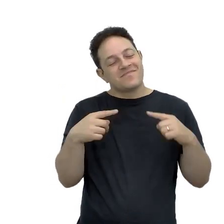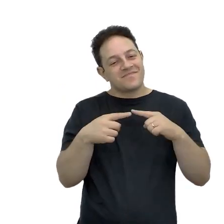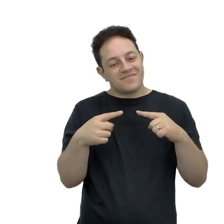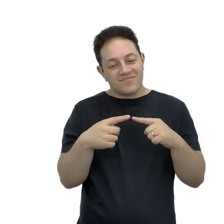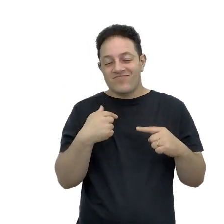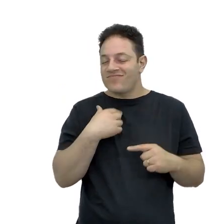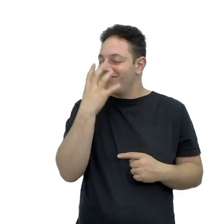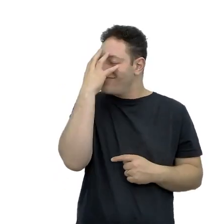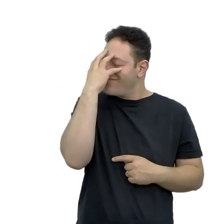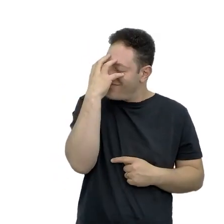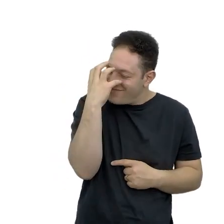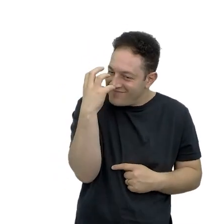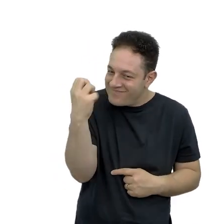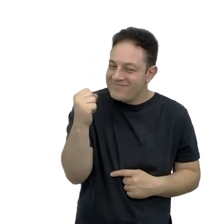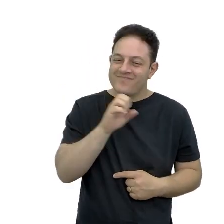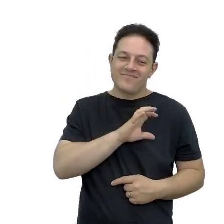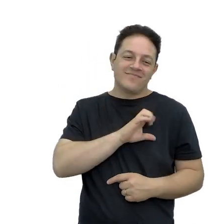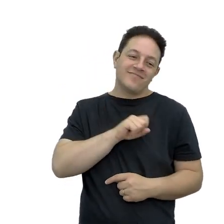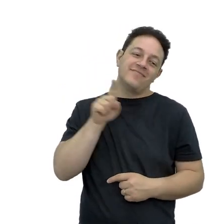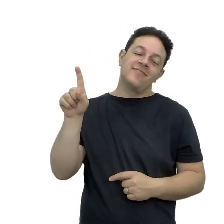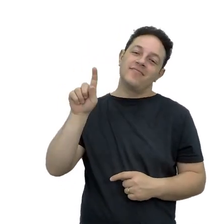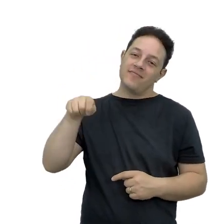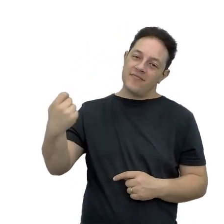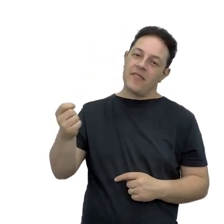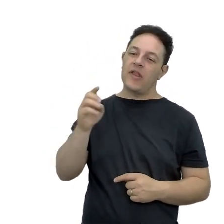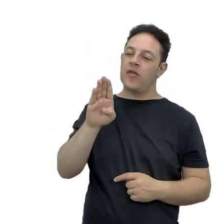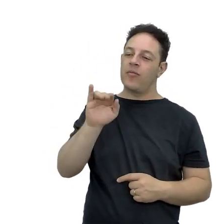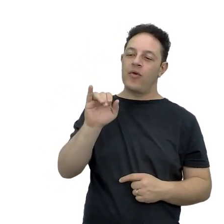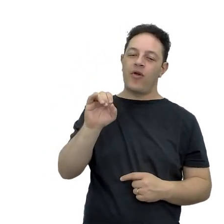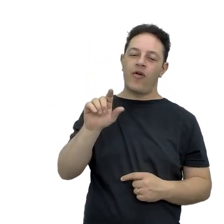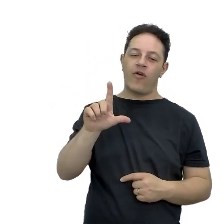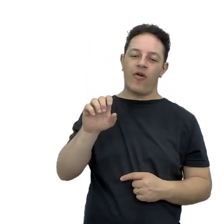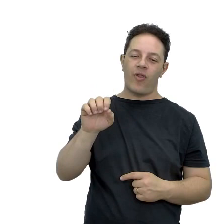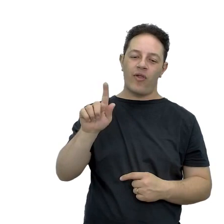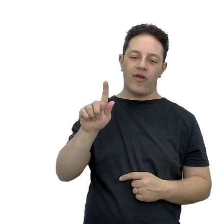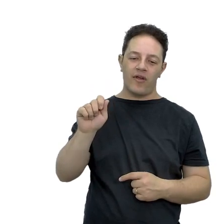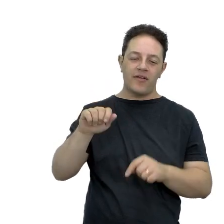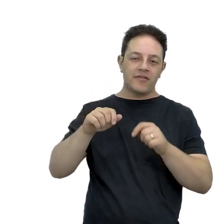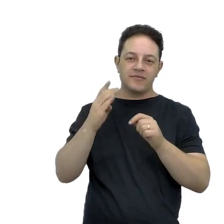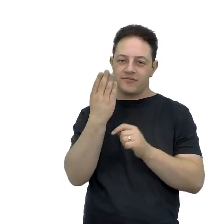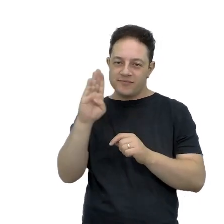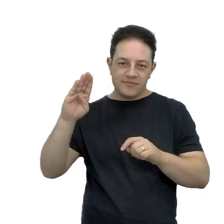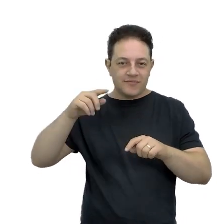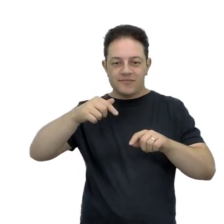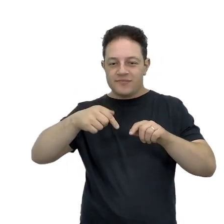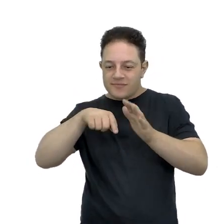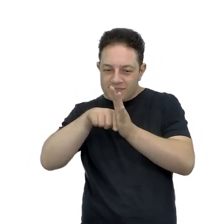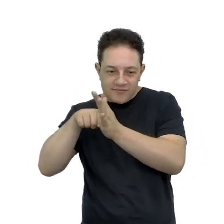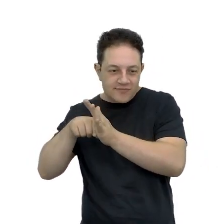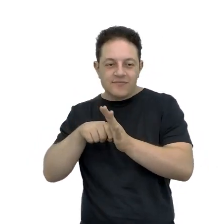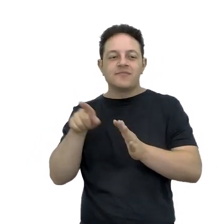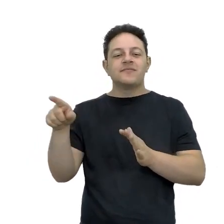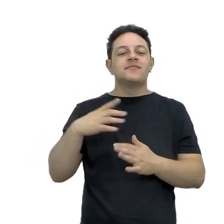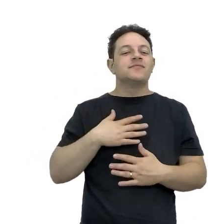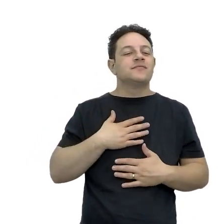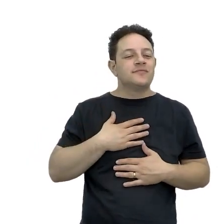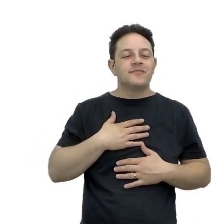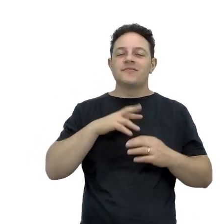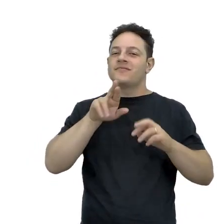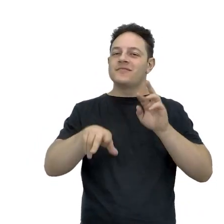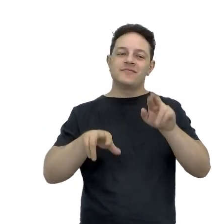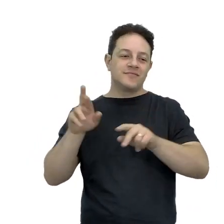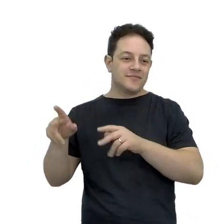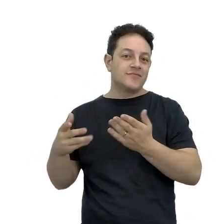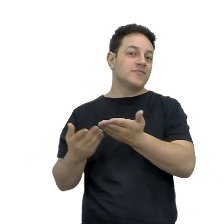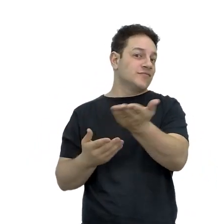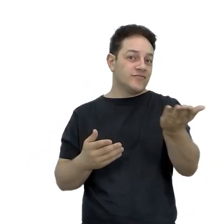muito apaixonante, sou bióloga de formação, eu tenho certeza que eu estou falando aí com vários biólogos também, e quem não